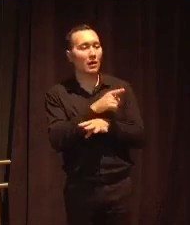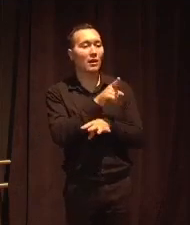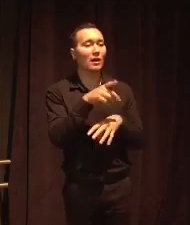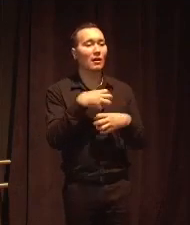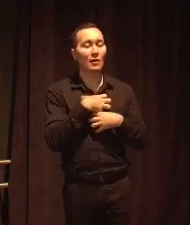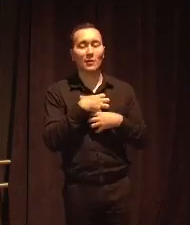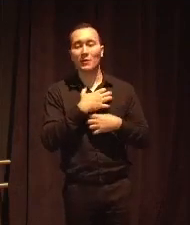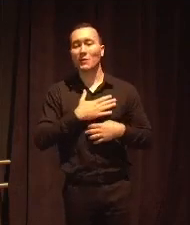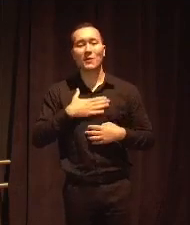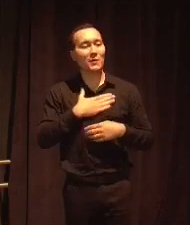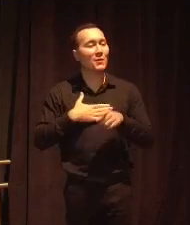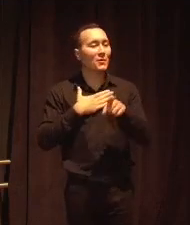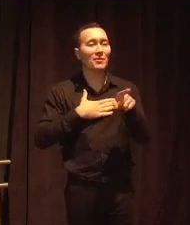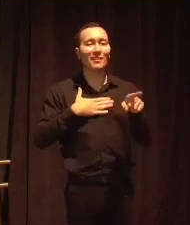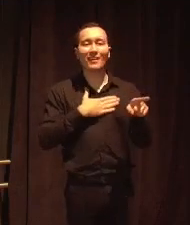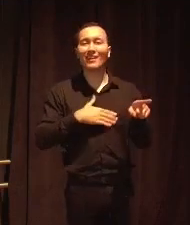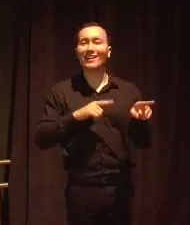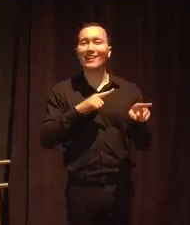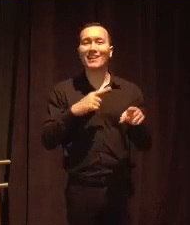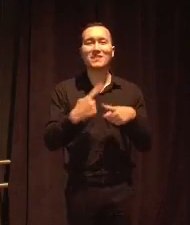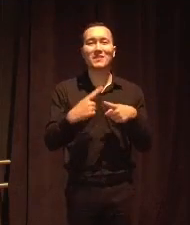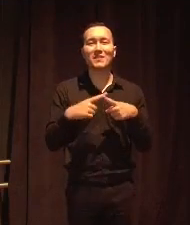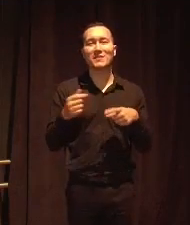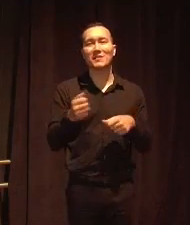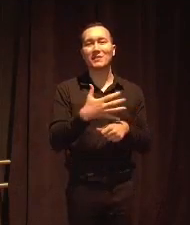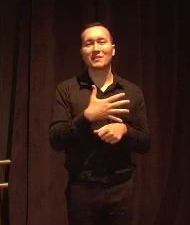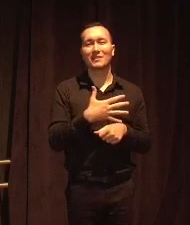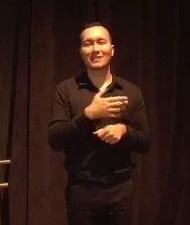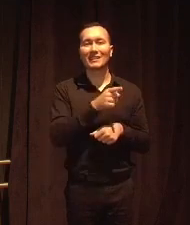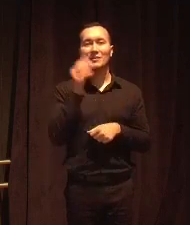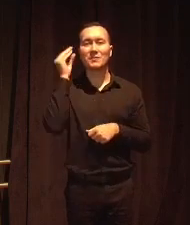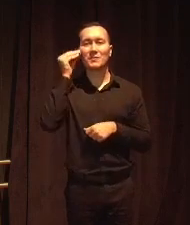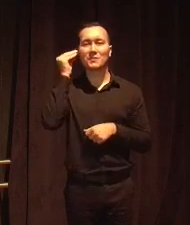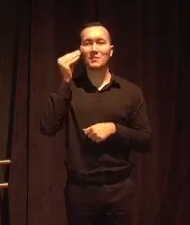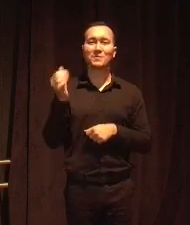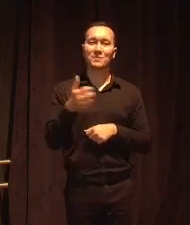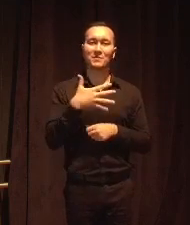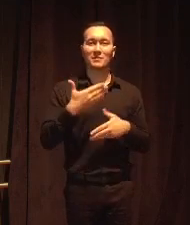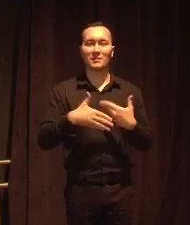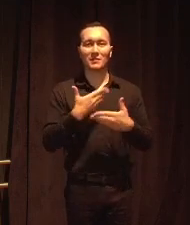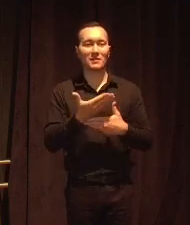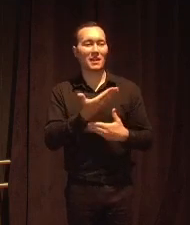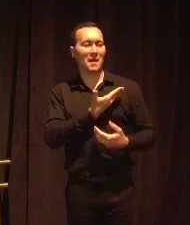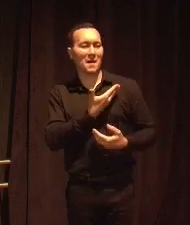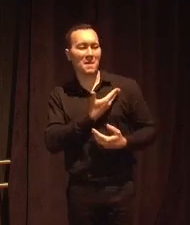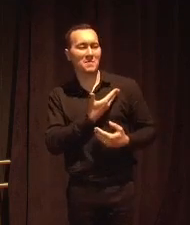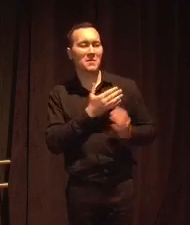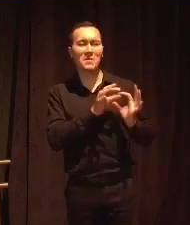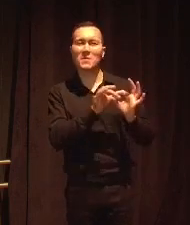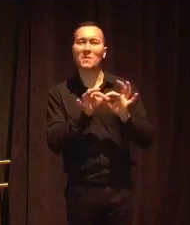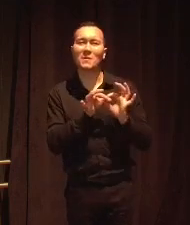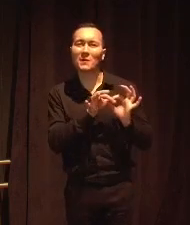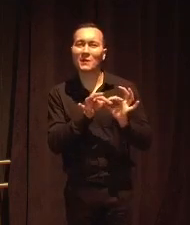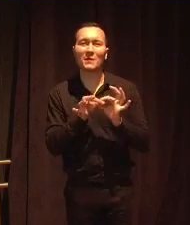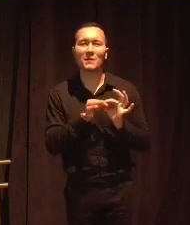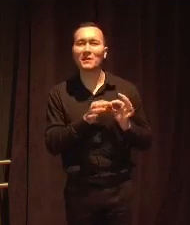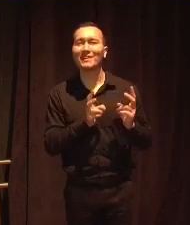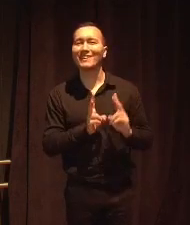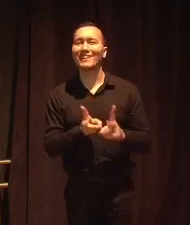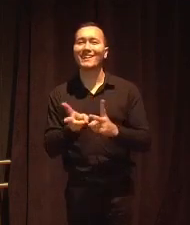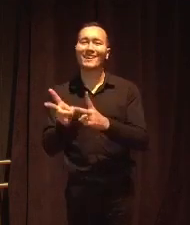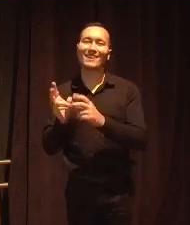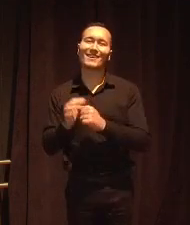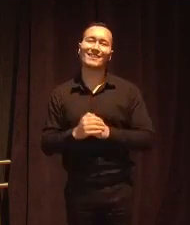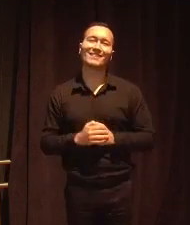muito diferente, muito nova, e acabaram virando meus amigos ali também, né? Então, o frio na